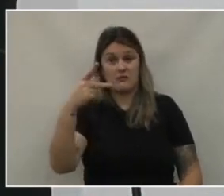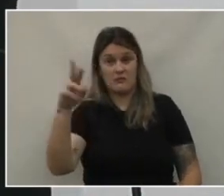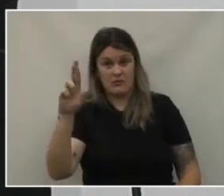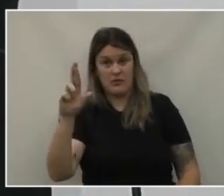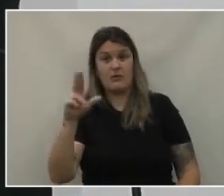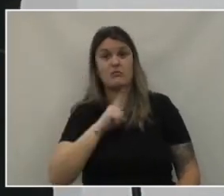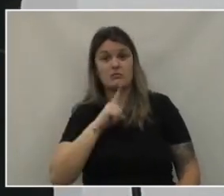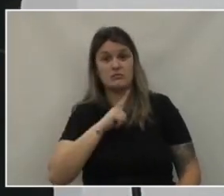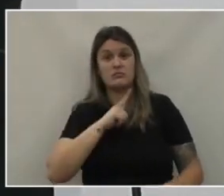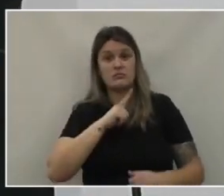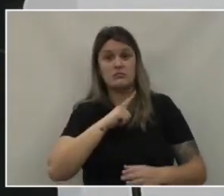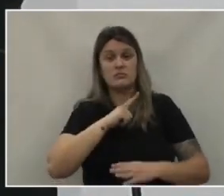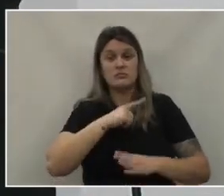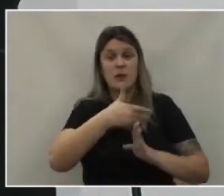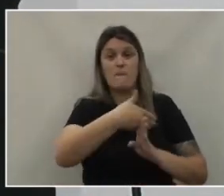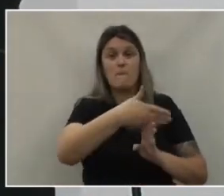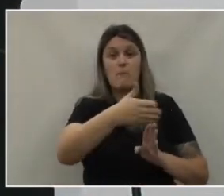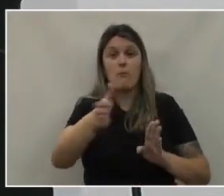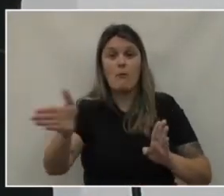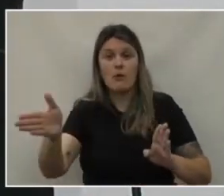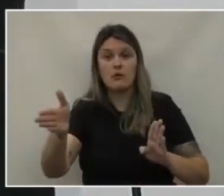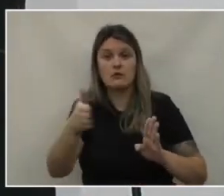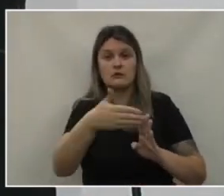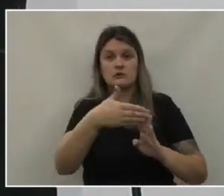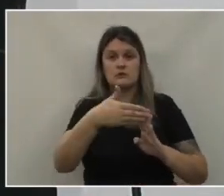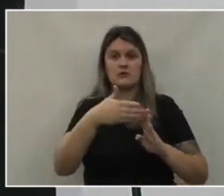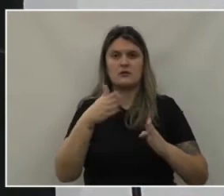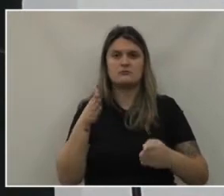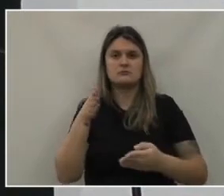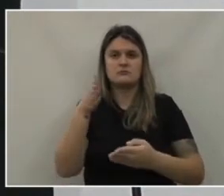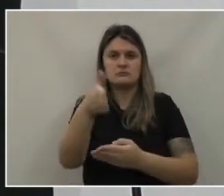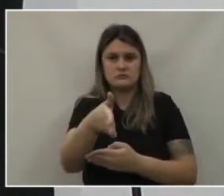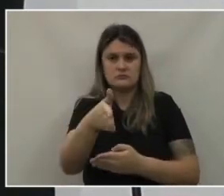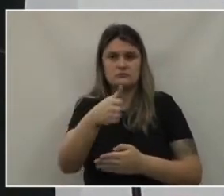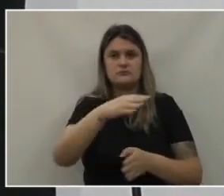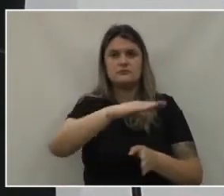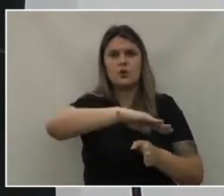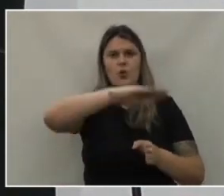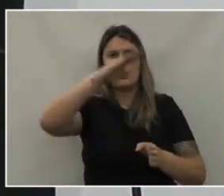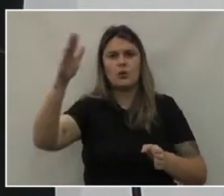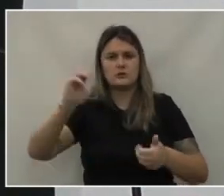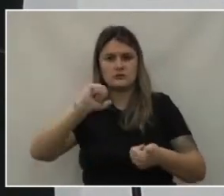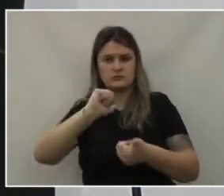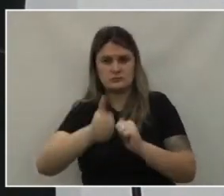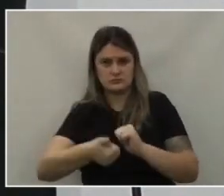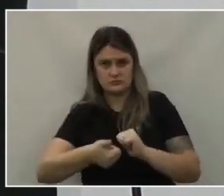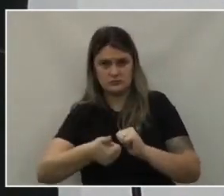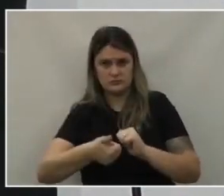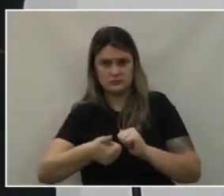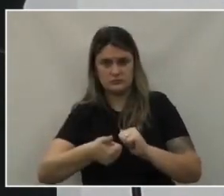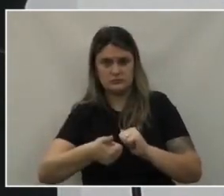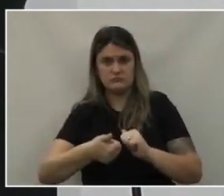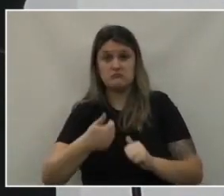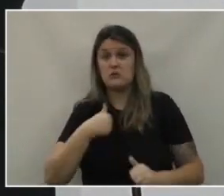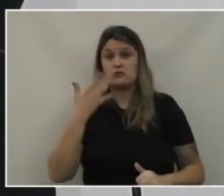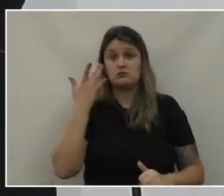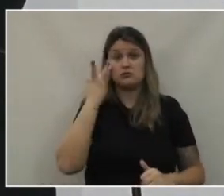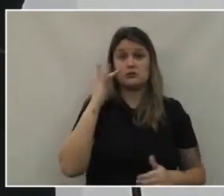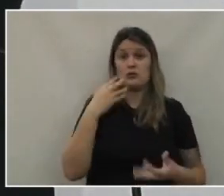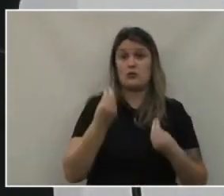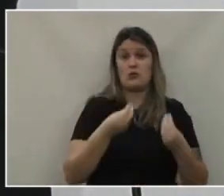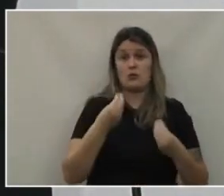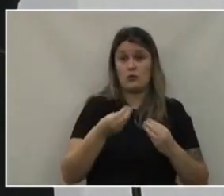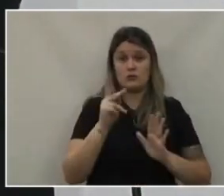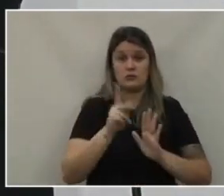portão lá que dá acesso ao ginásio de esportes deles. Eu não sei como que